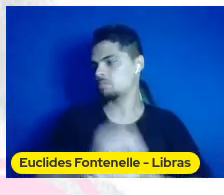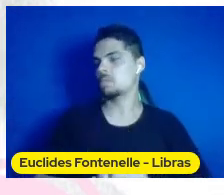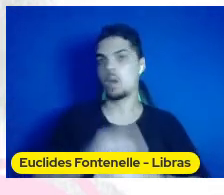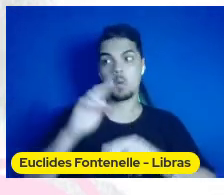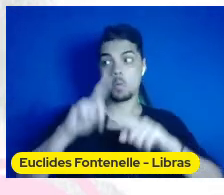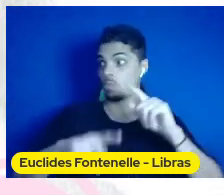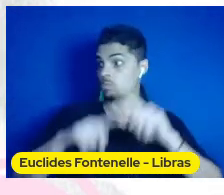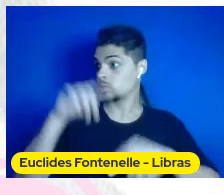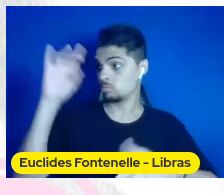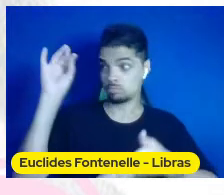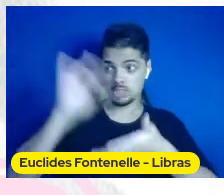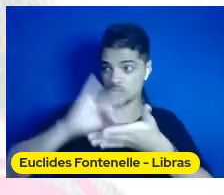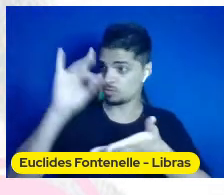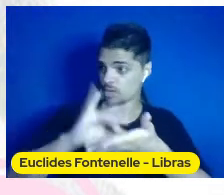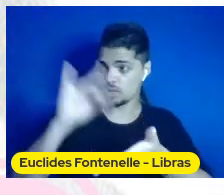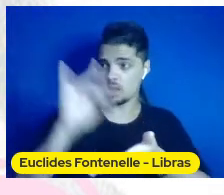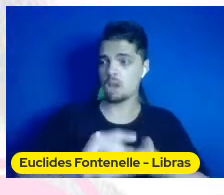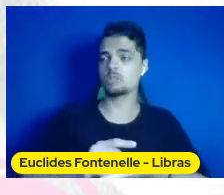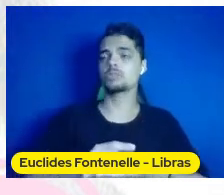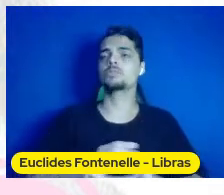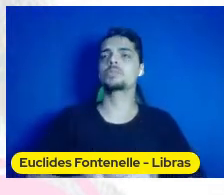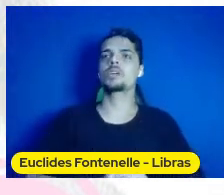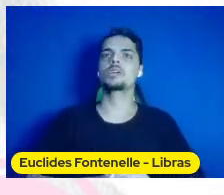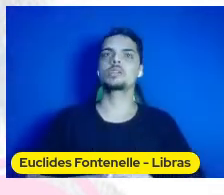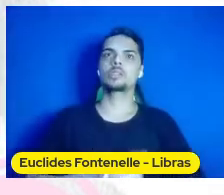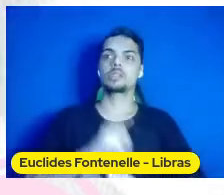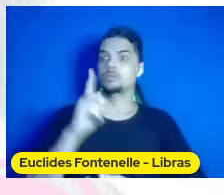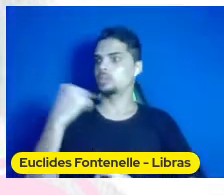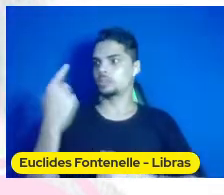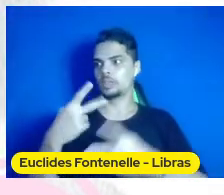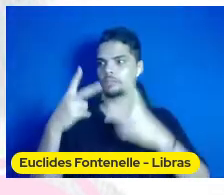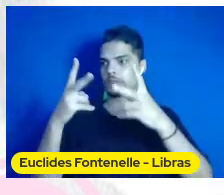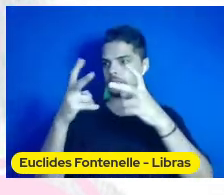vê, tem vários modos de animação.